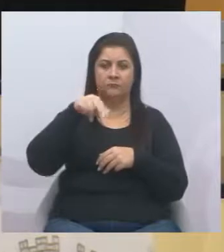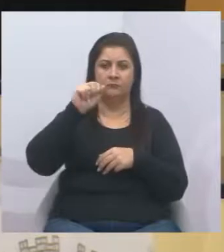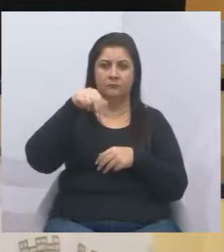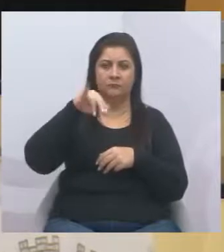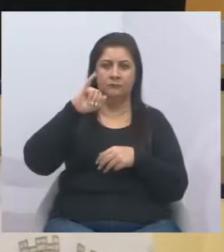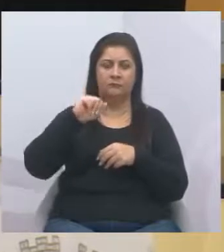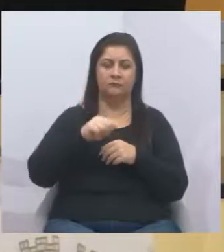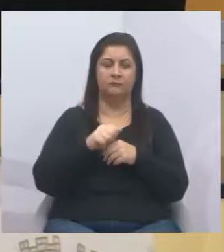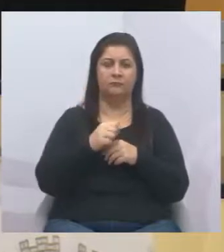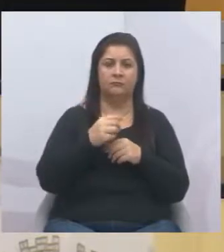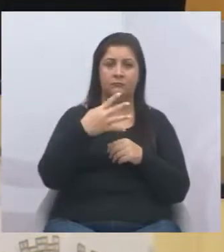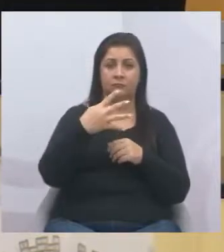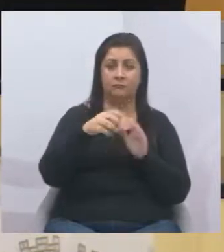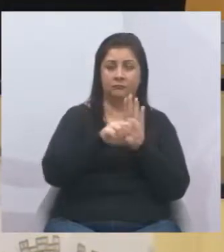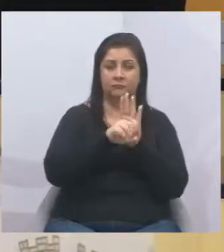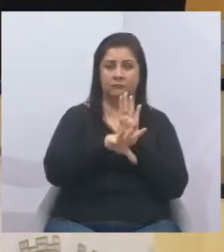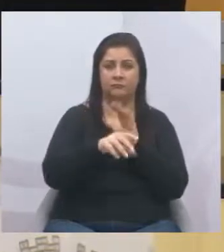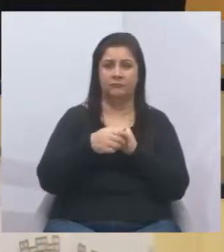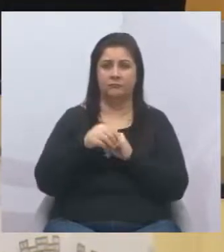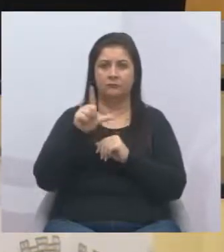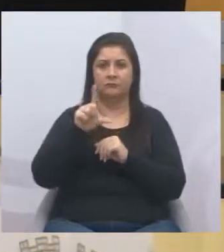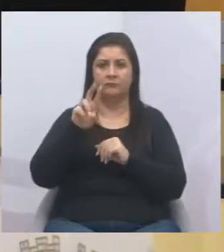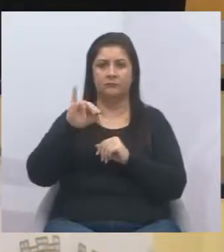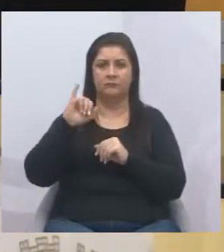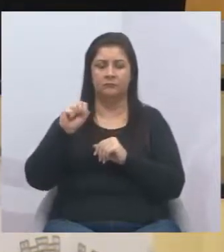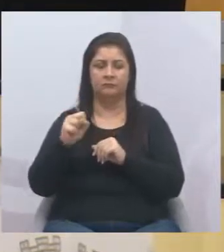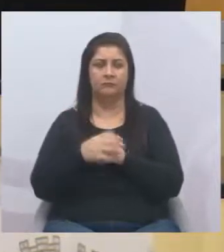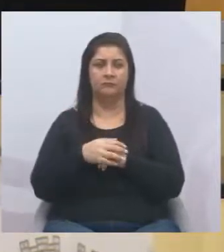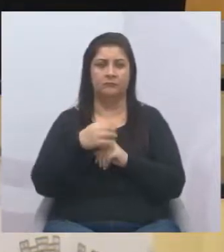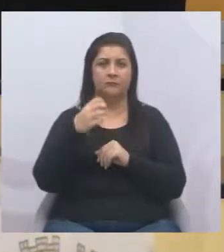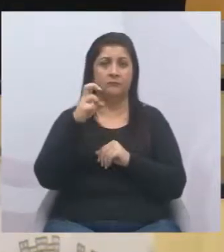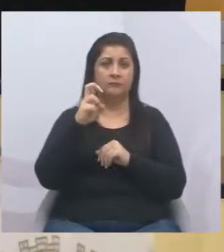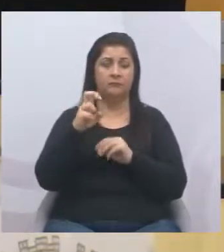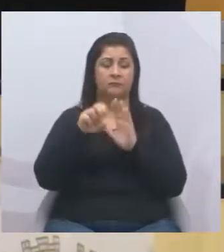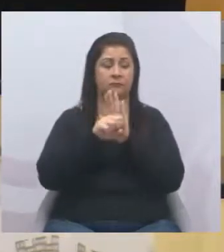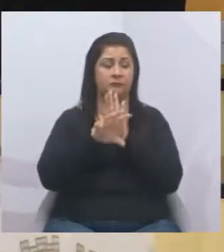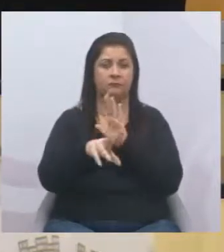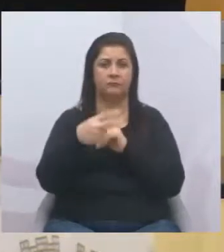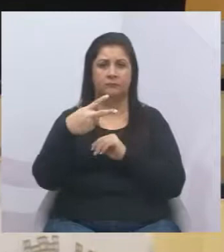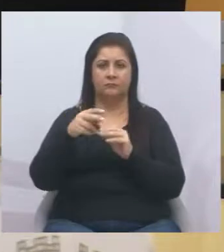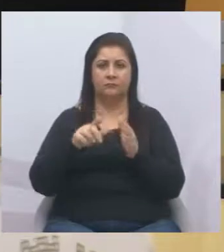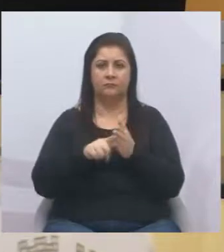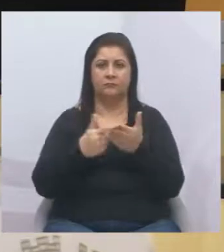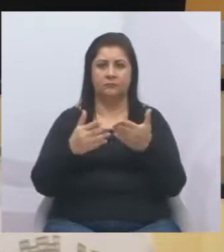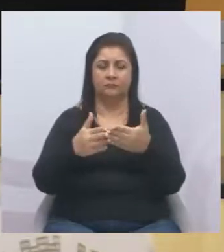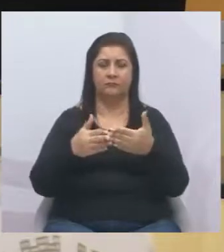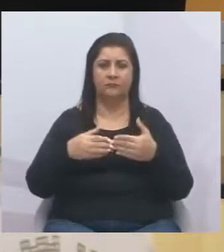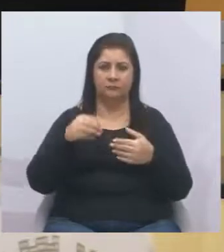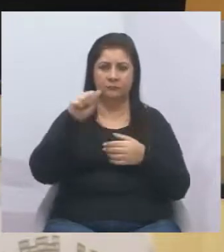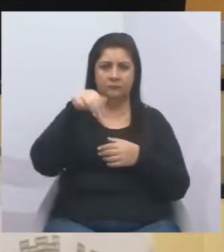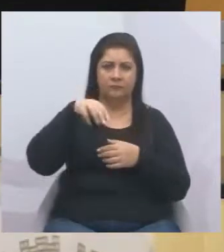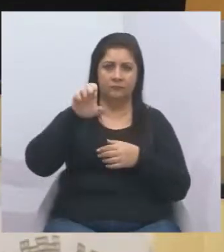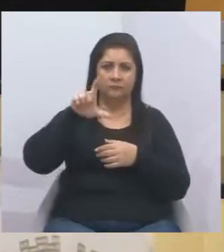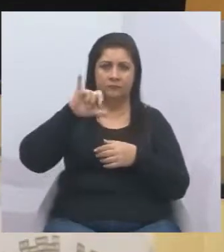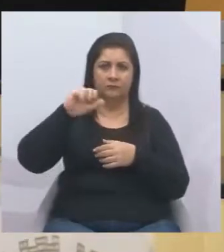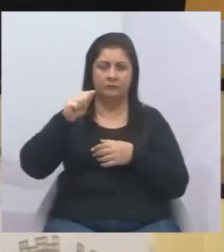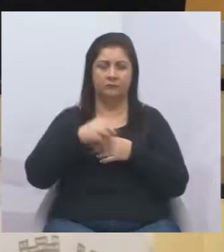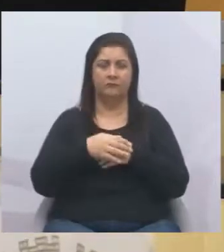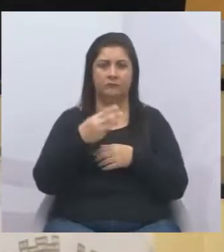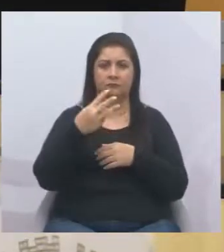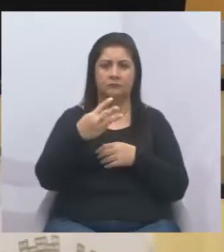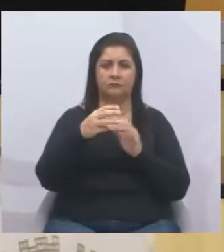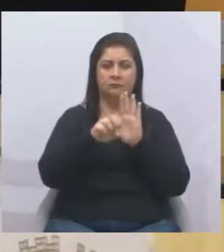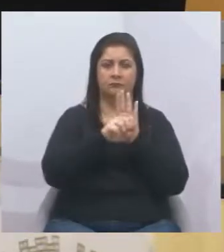1 requerimento. Luiz Flávio, 5 indicações, 2 requerimentos. Maria Amélia, 3 indicações. Paulinho